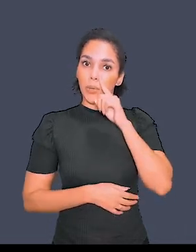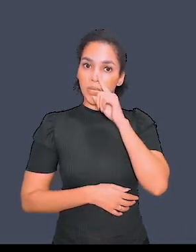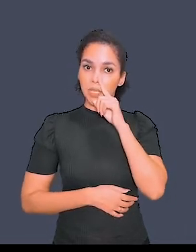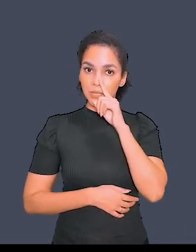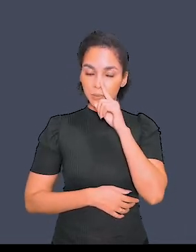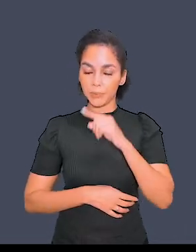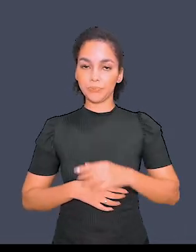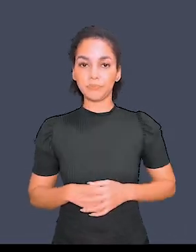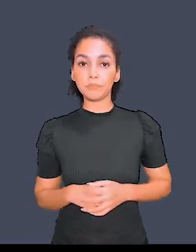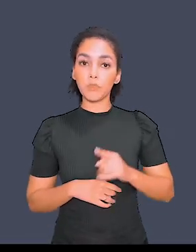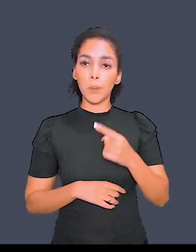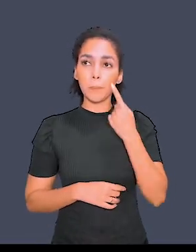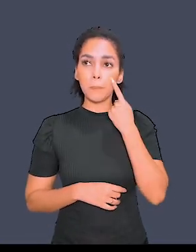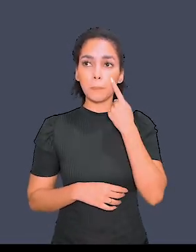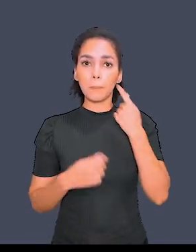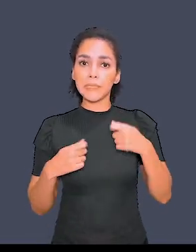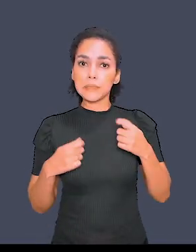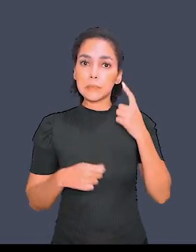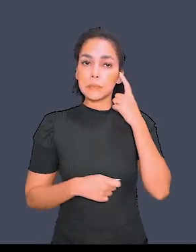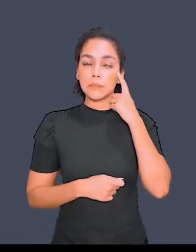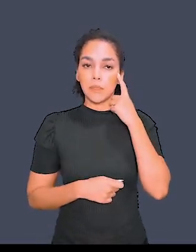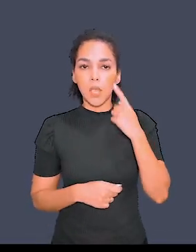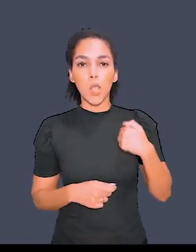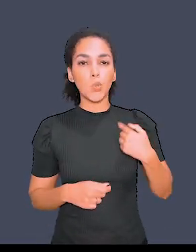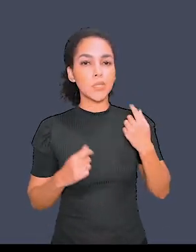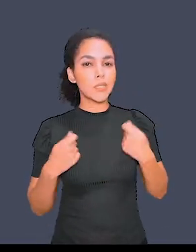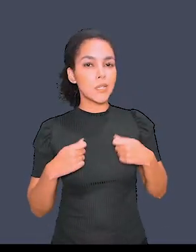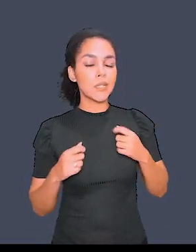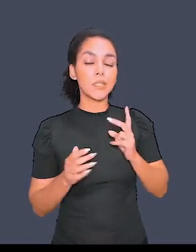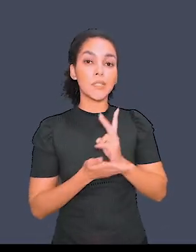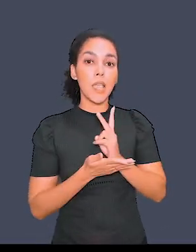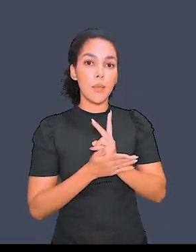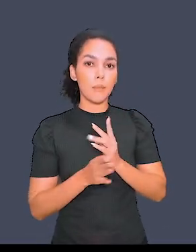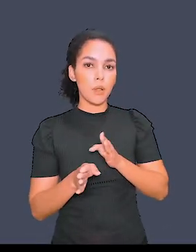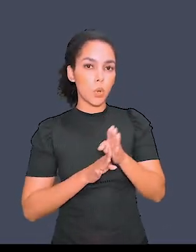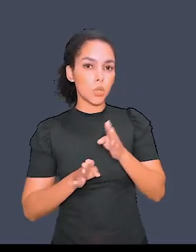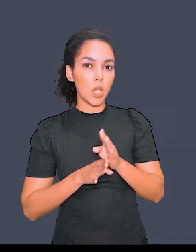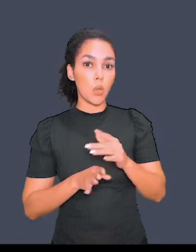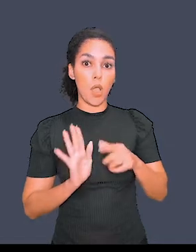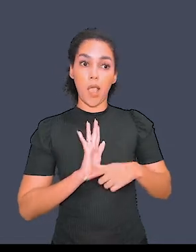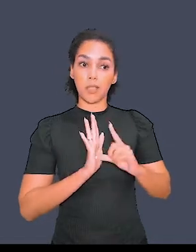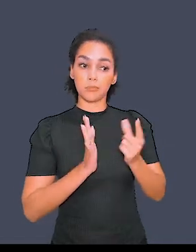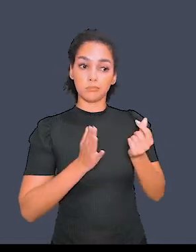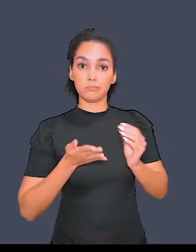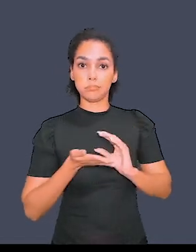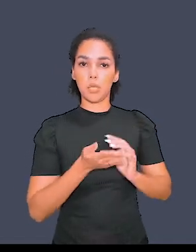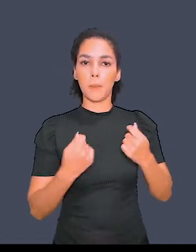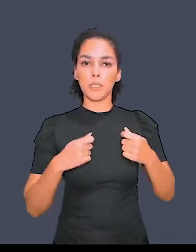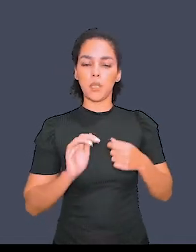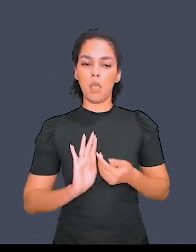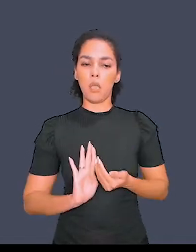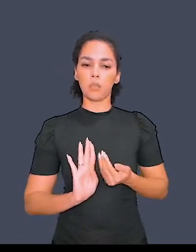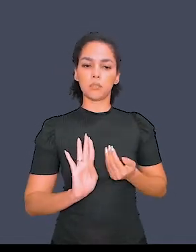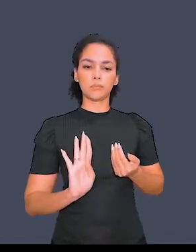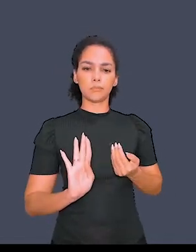relação risco-retorno. Por quê, pessoal? Sempre alerto vocês que antes de investir em alguma promoção de milhas, vocês têm que chegar, dar uns passos para